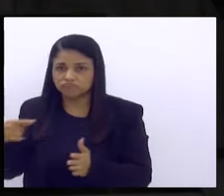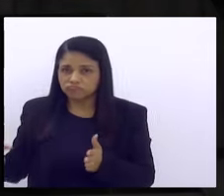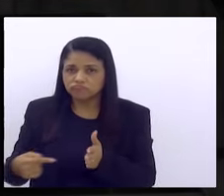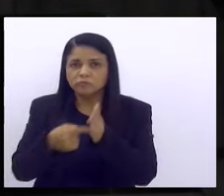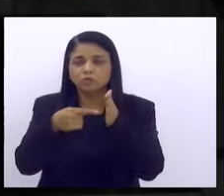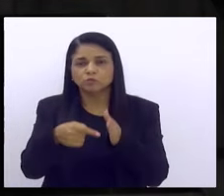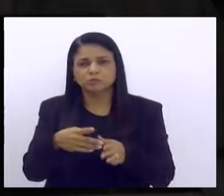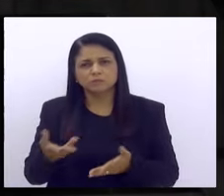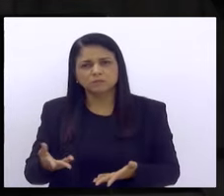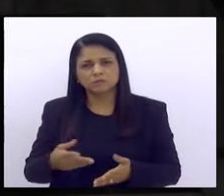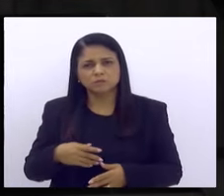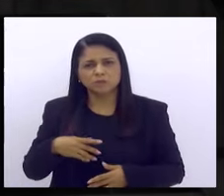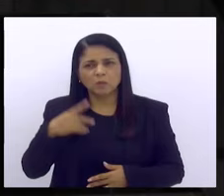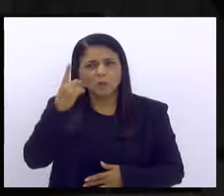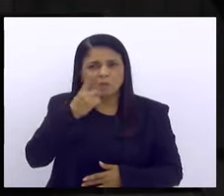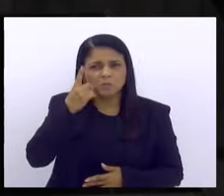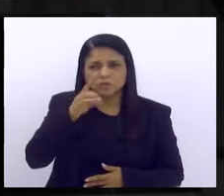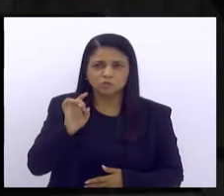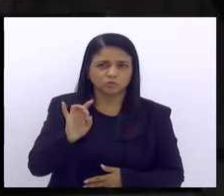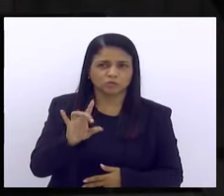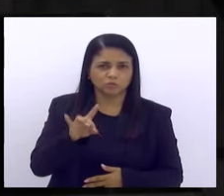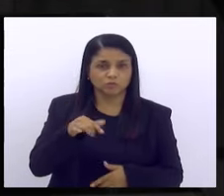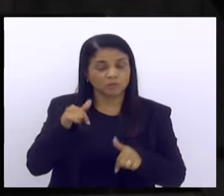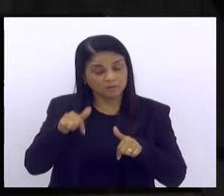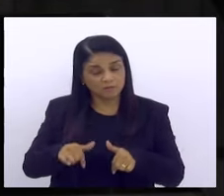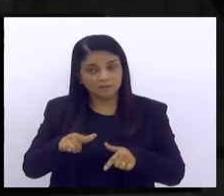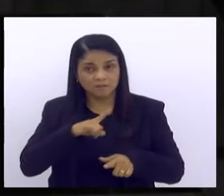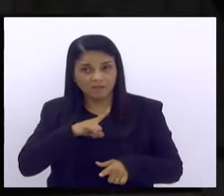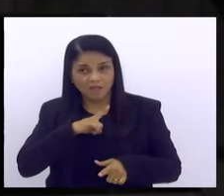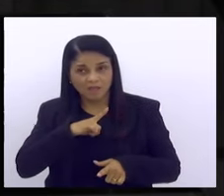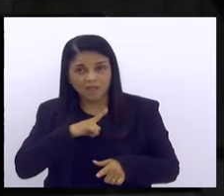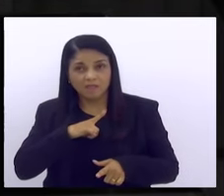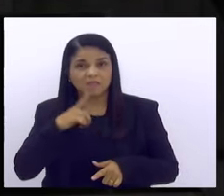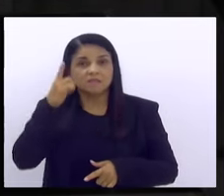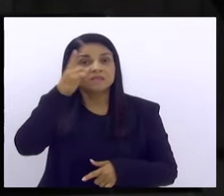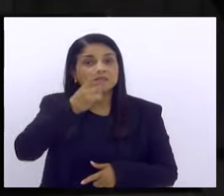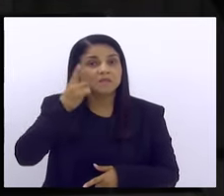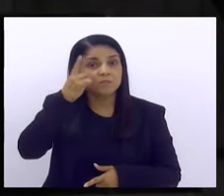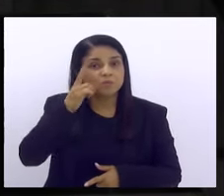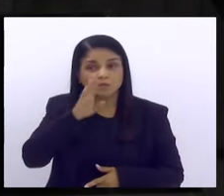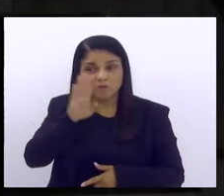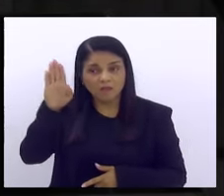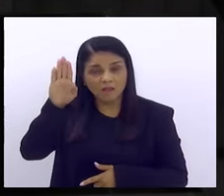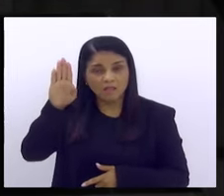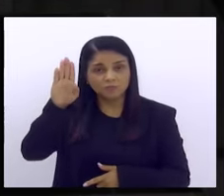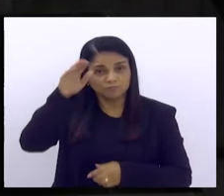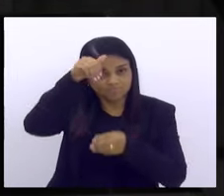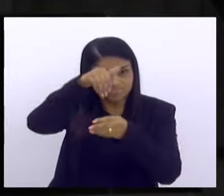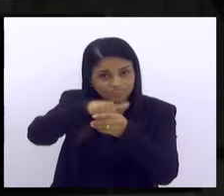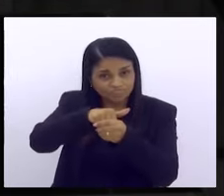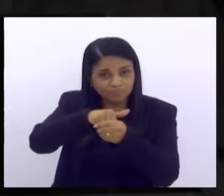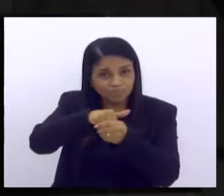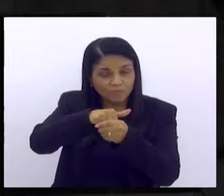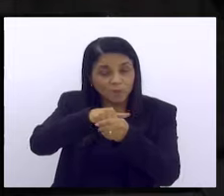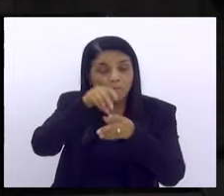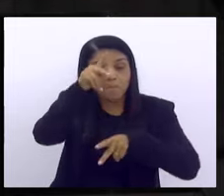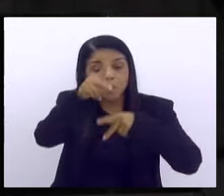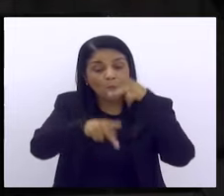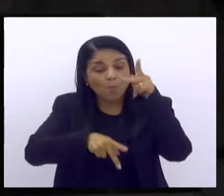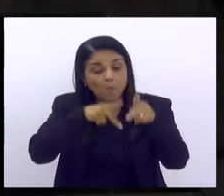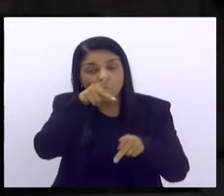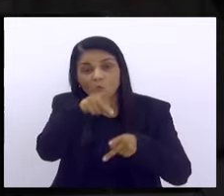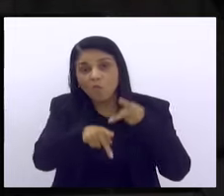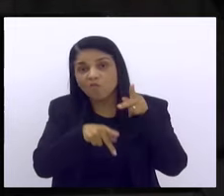não tem perseguição política. Aqui tem deputados eleitos, chancelados, tutelados pelo